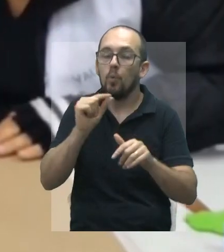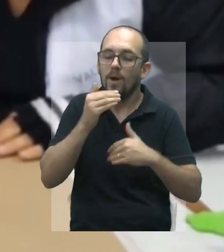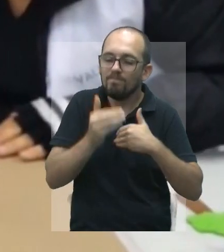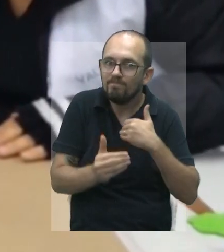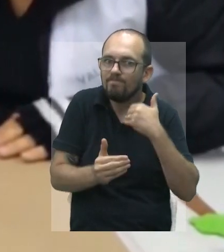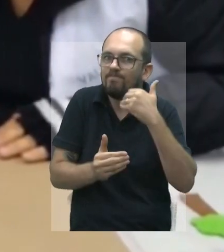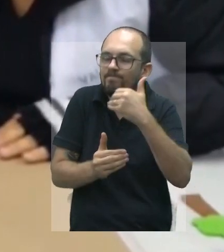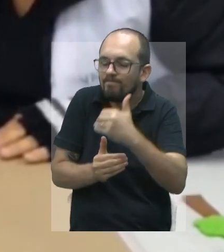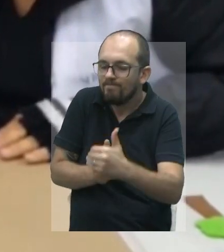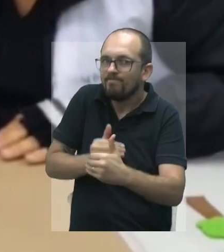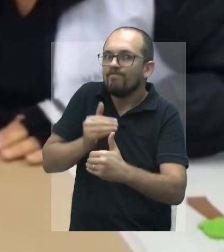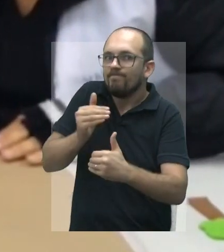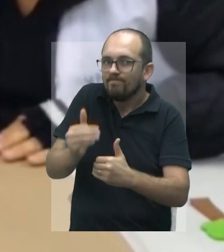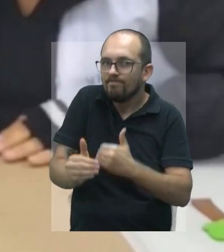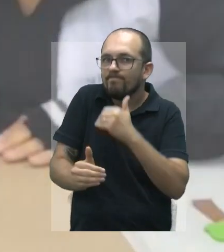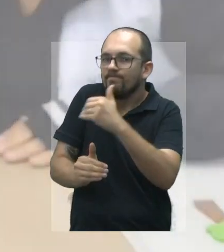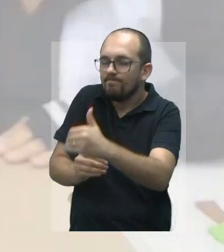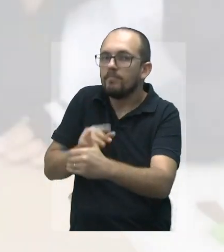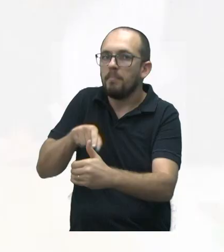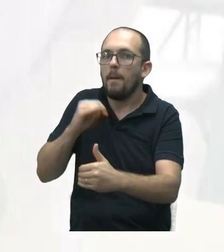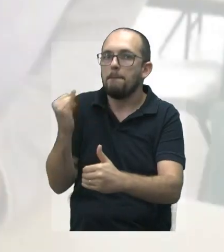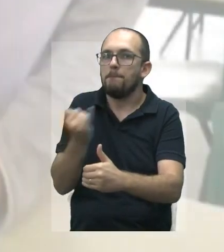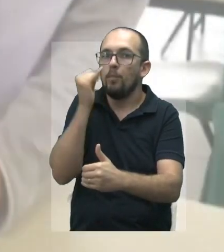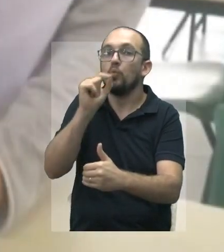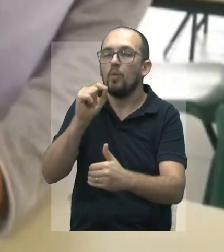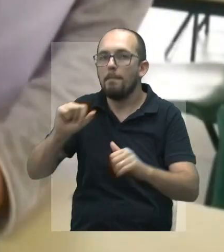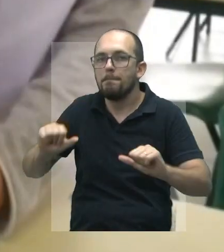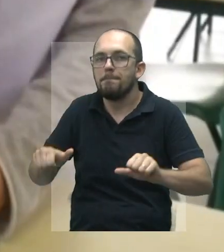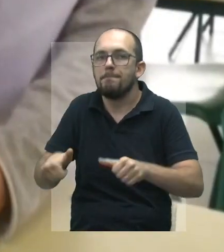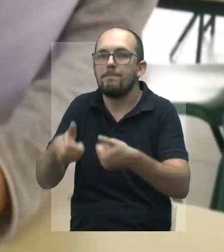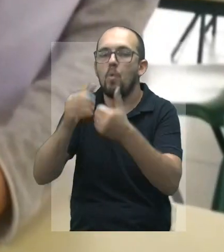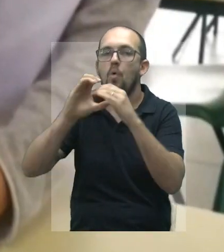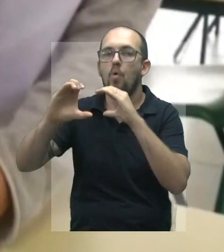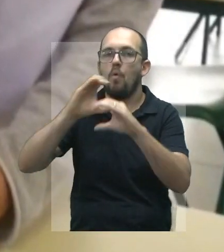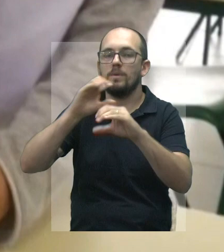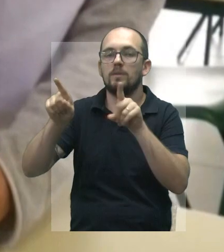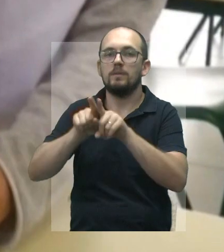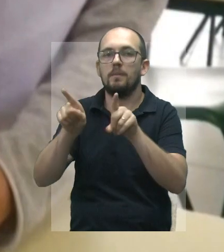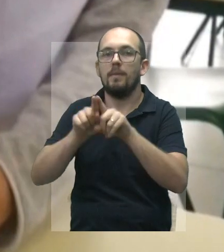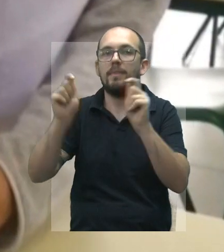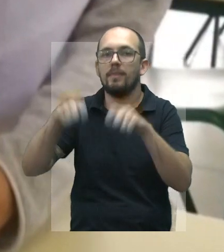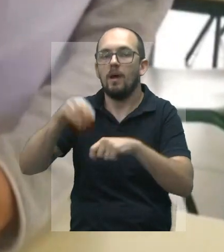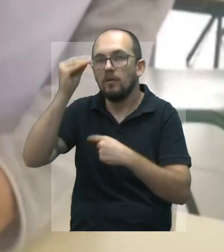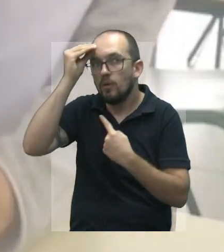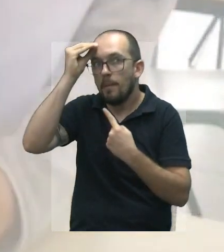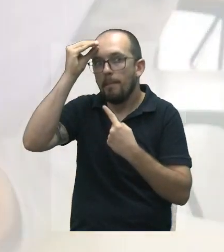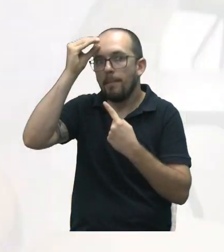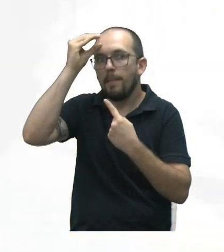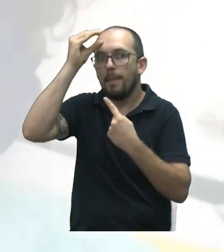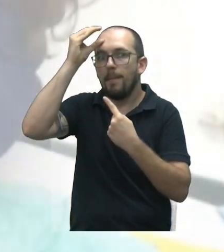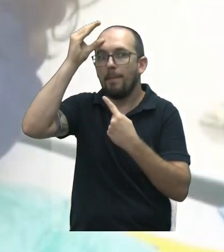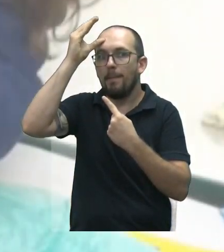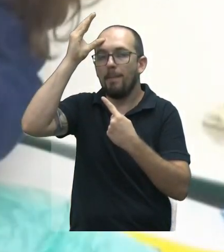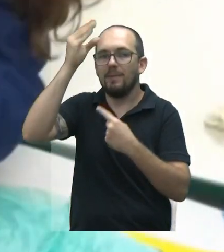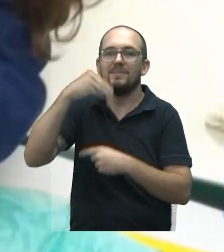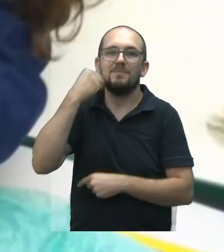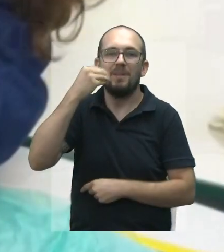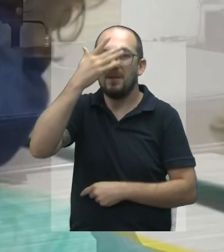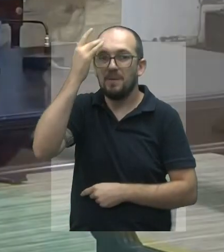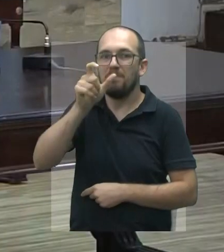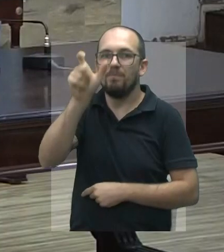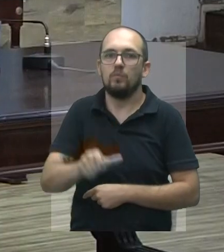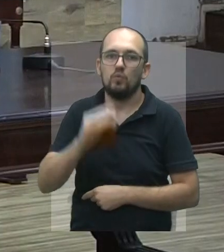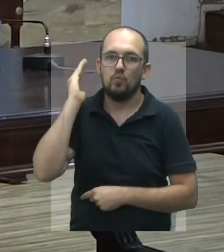é importante na hora de melhorar a comunicação e aumentar a experiência de mundo da pessoa